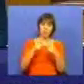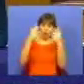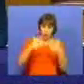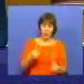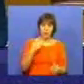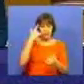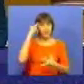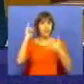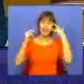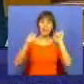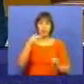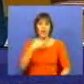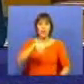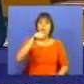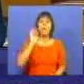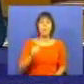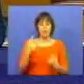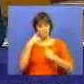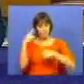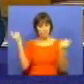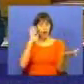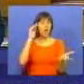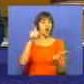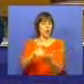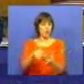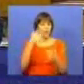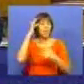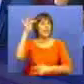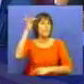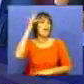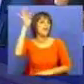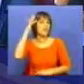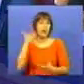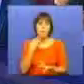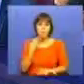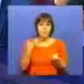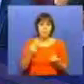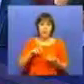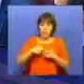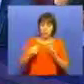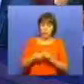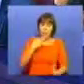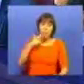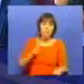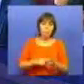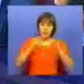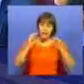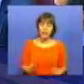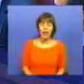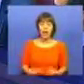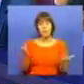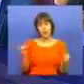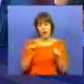contabilidade criativa do Partido Socialista, anunciar resultados que são imaginários e ignorar os problemas que são reais.